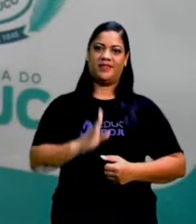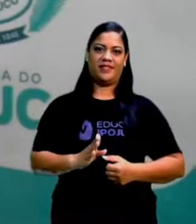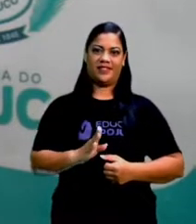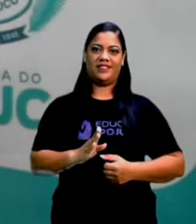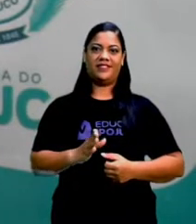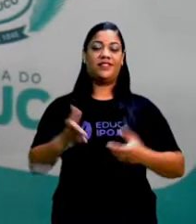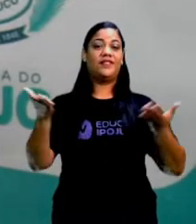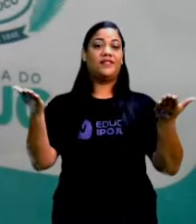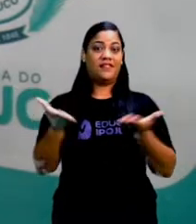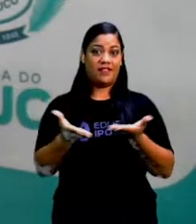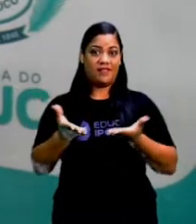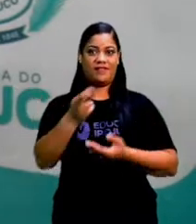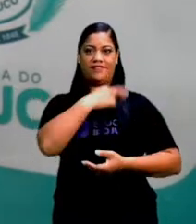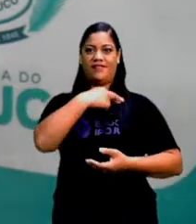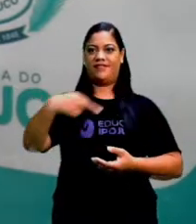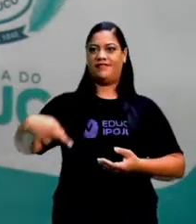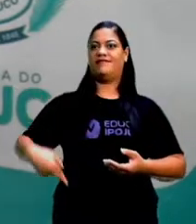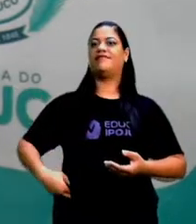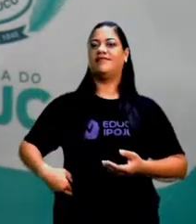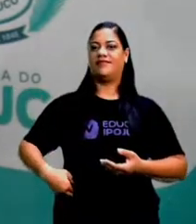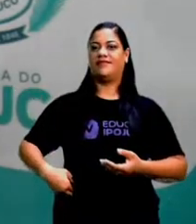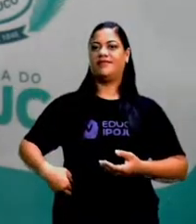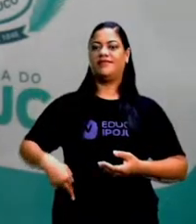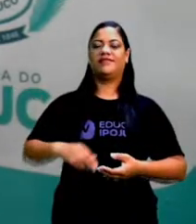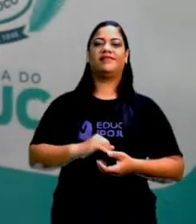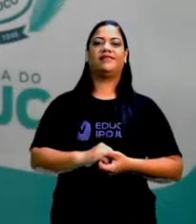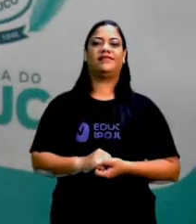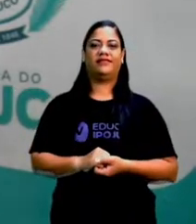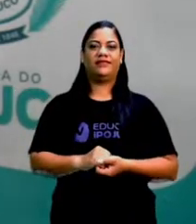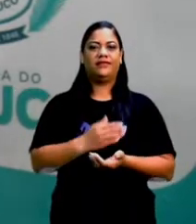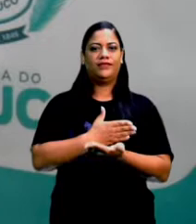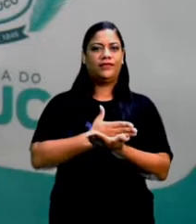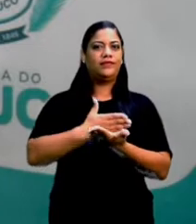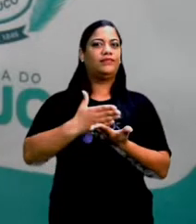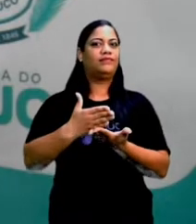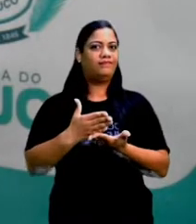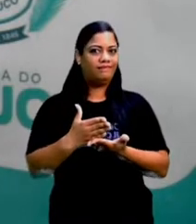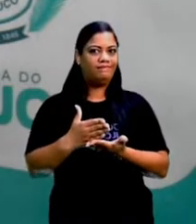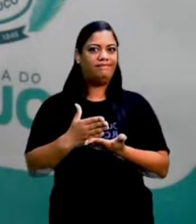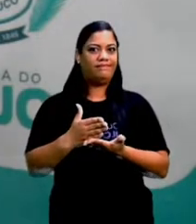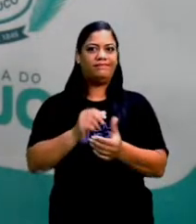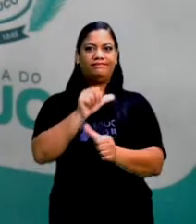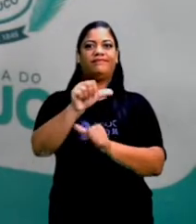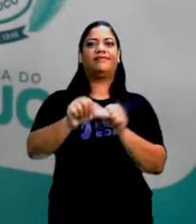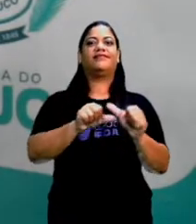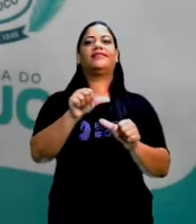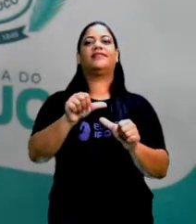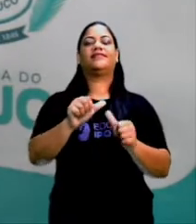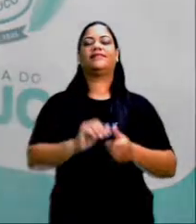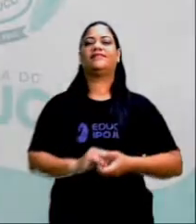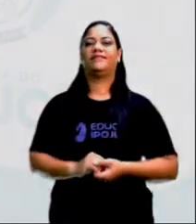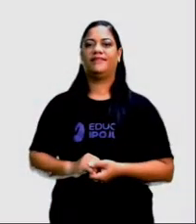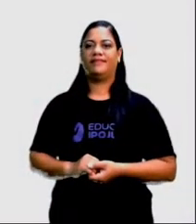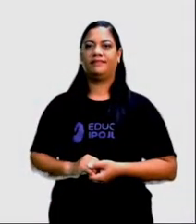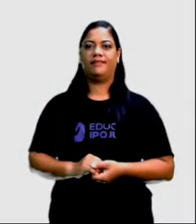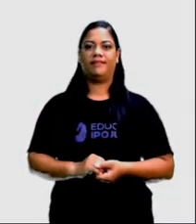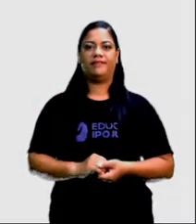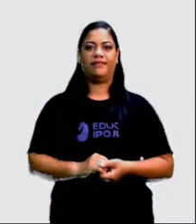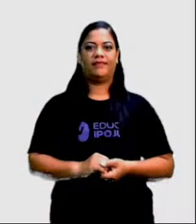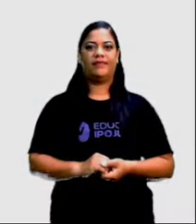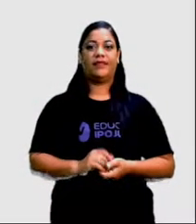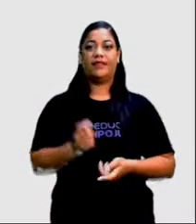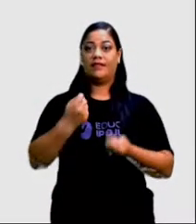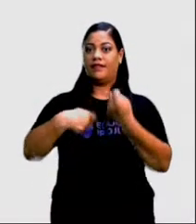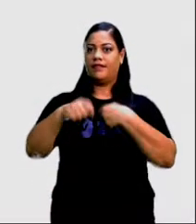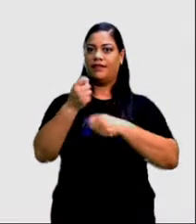era monarquia, o Brasil agora é uma república. E isso começou a afetar. Vamos ver como. Neste momento,